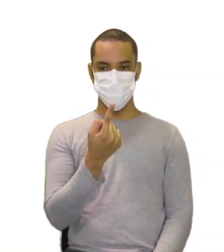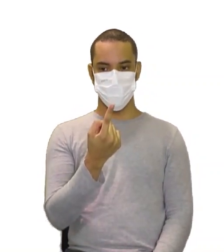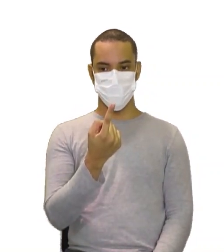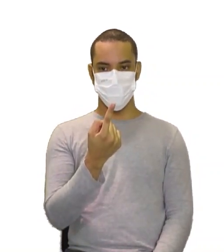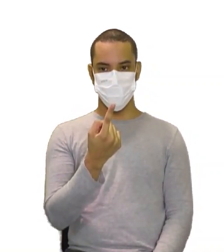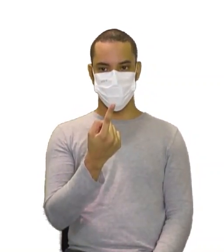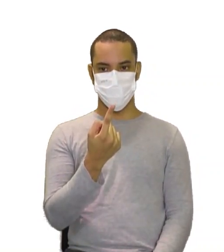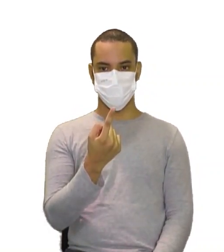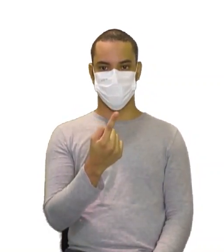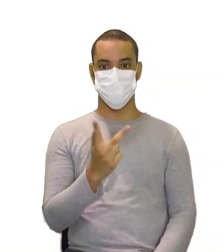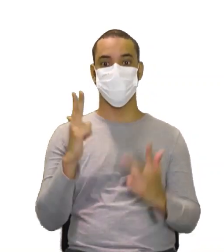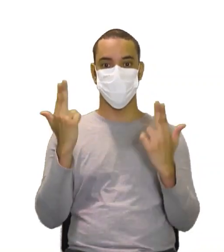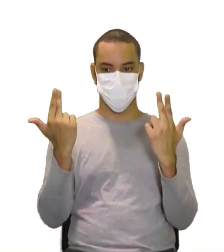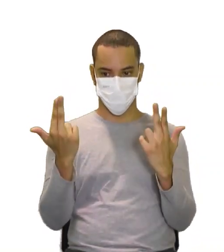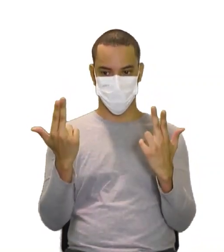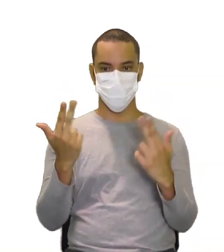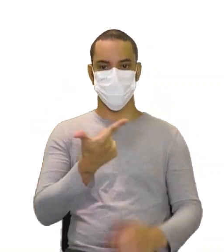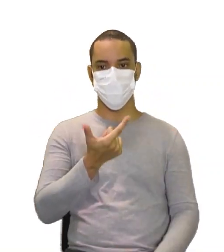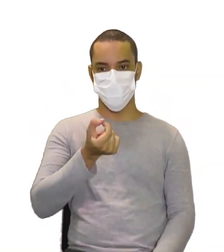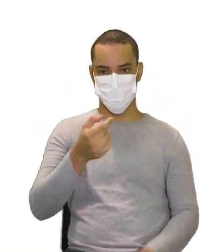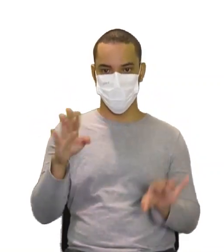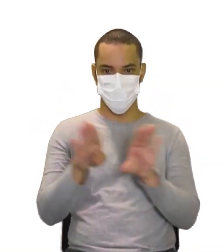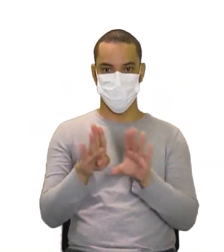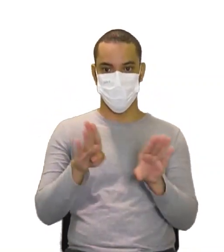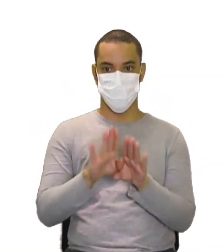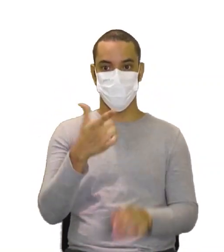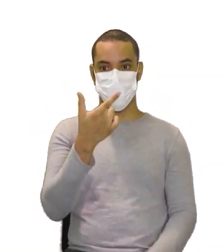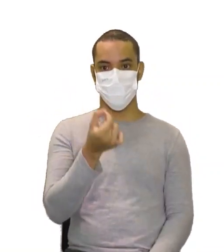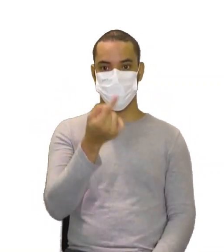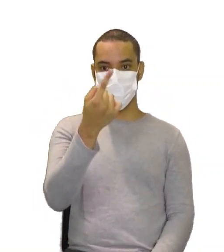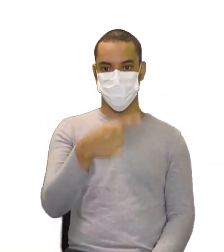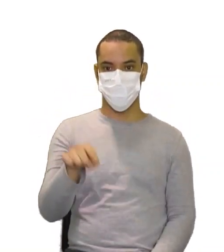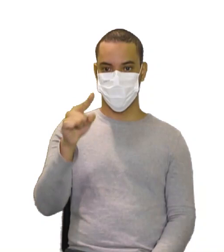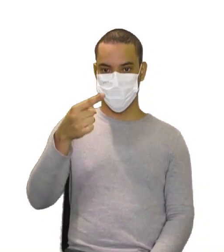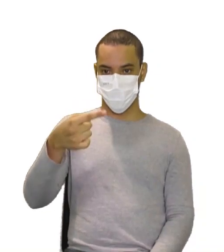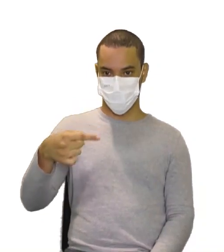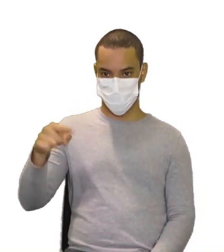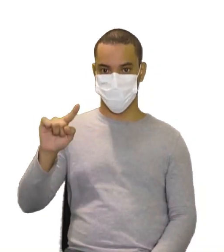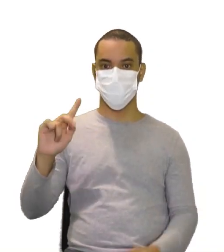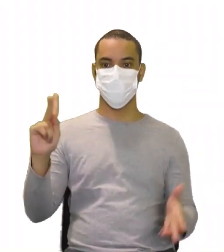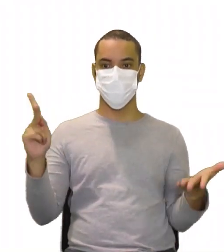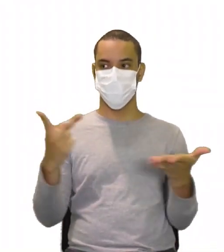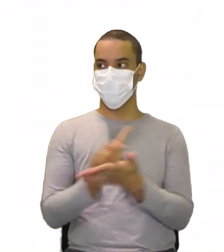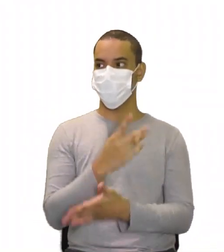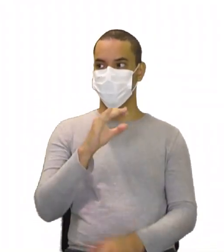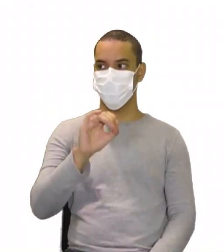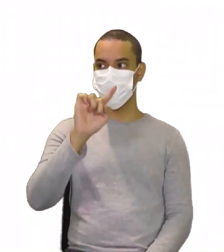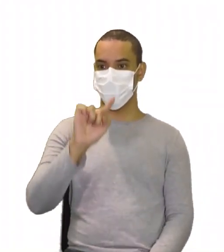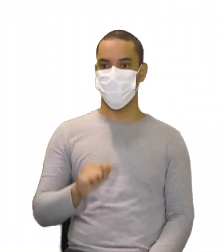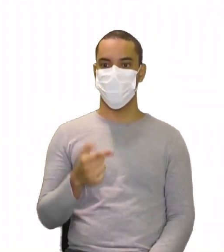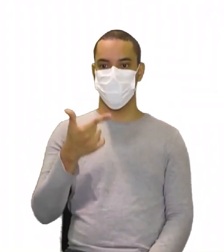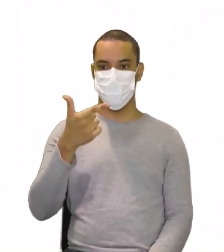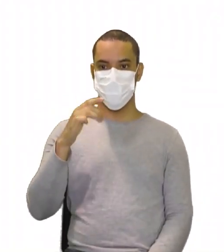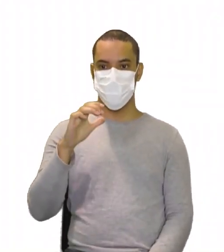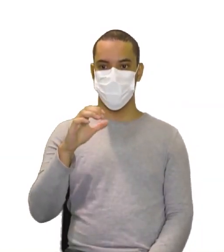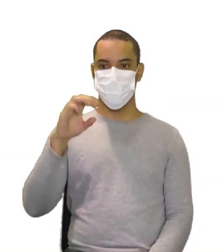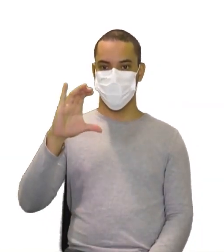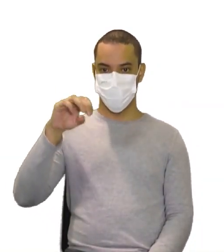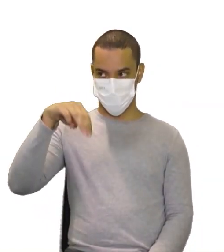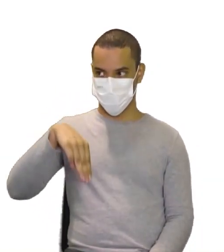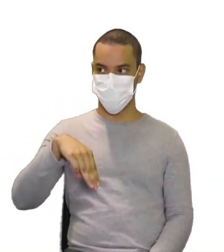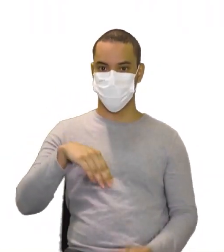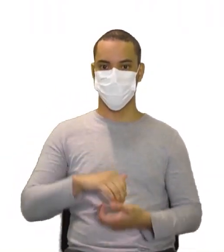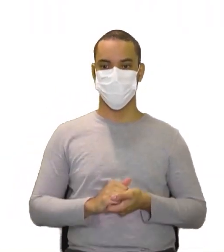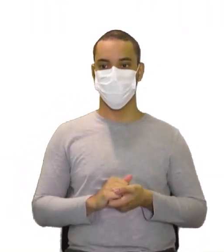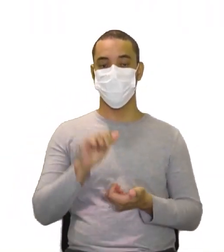2,0,02. A mesma coisa em 20. Passa a vírgula duas vezes para a esquerda, 0,2 centímetros por segundo.